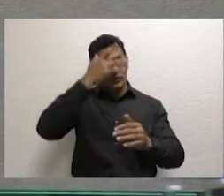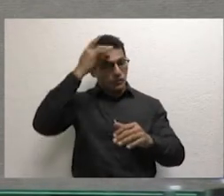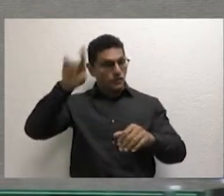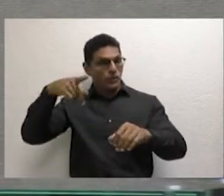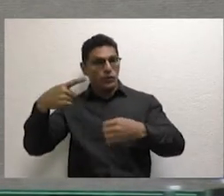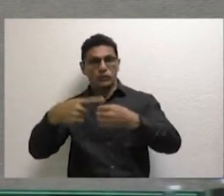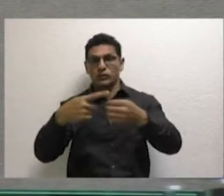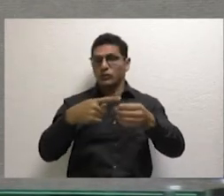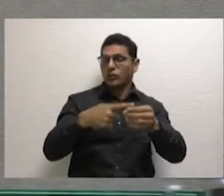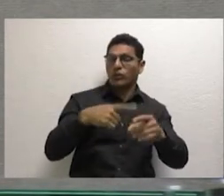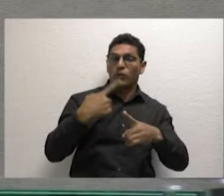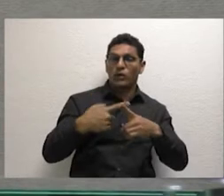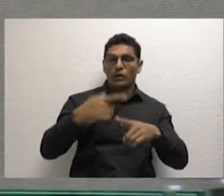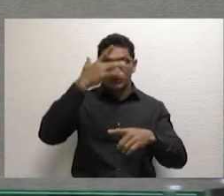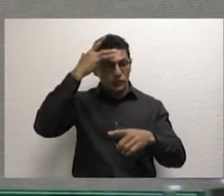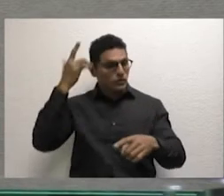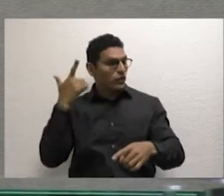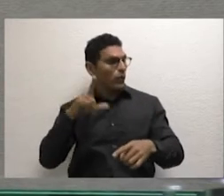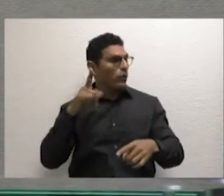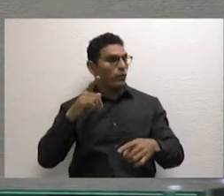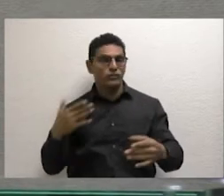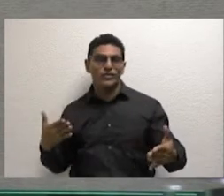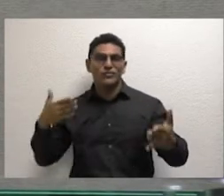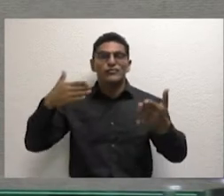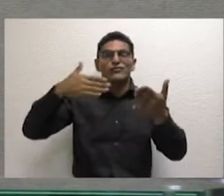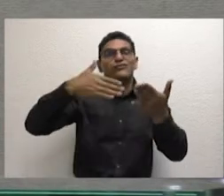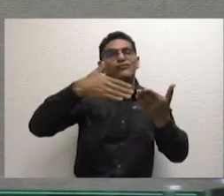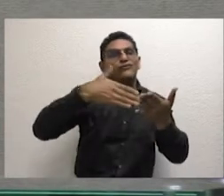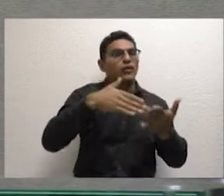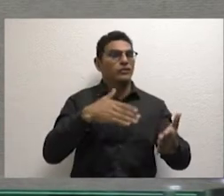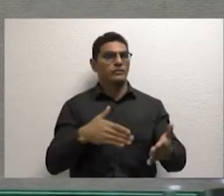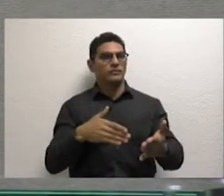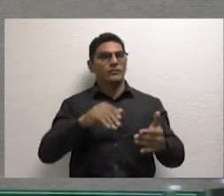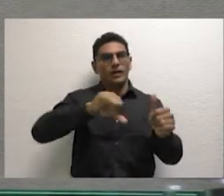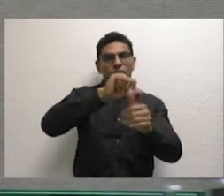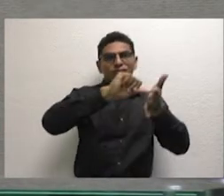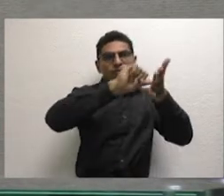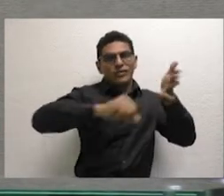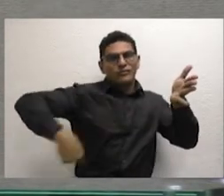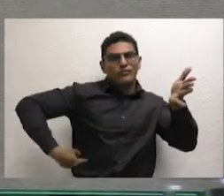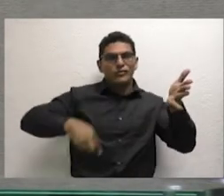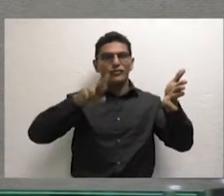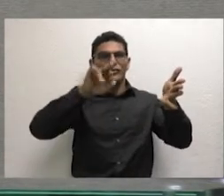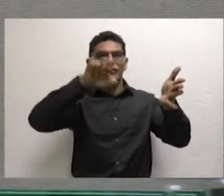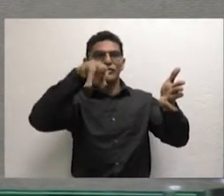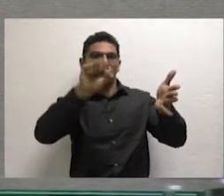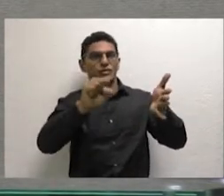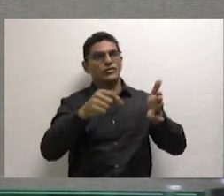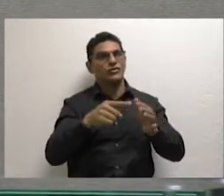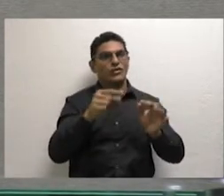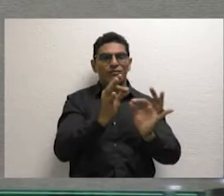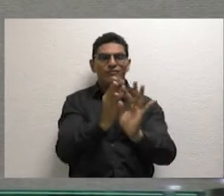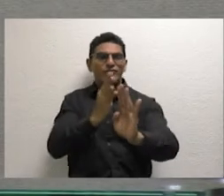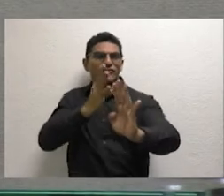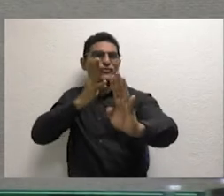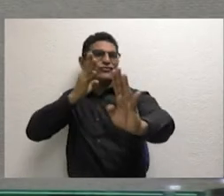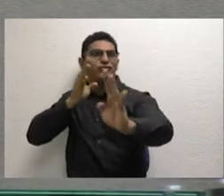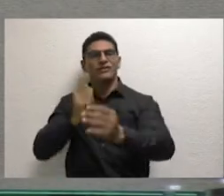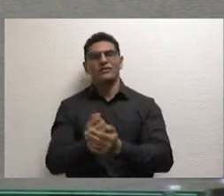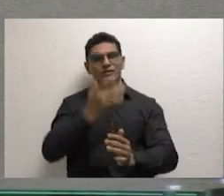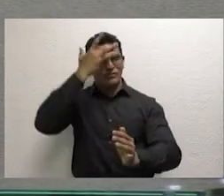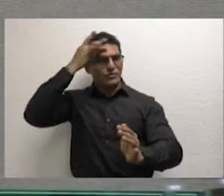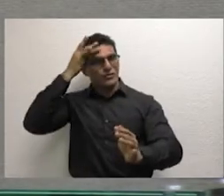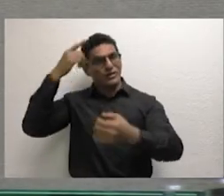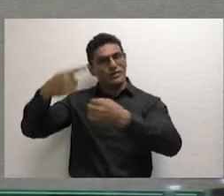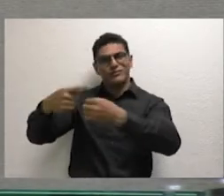pessoas não conseguem ter acesso ao serviço de transplante de rim isso só aumenta a fila da hemodiálise e quem está no